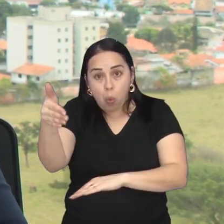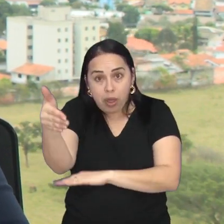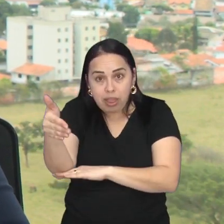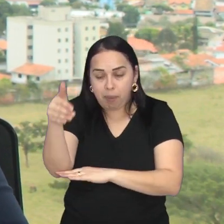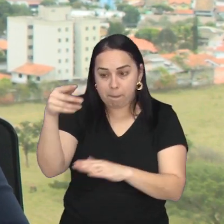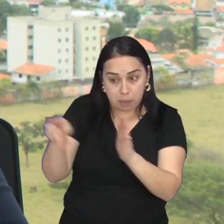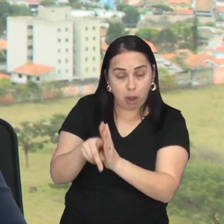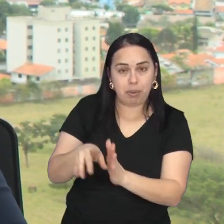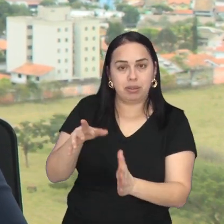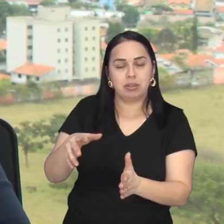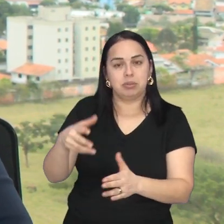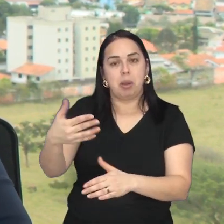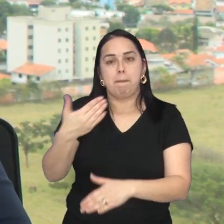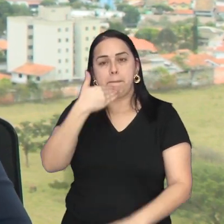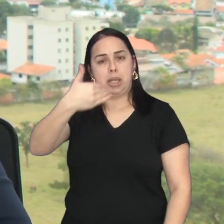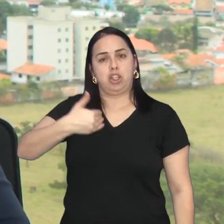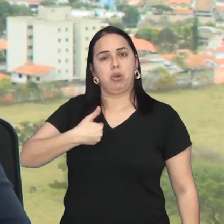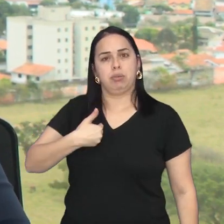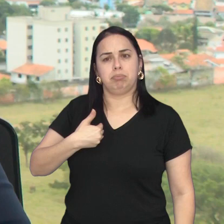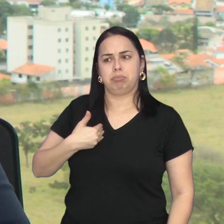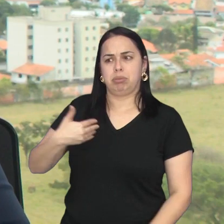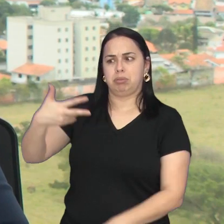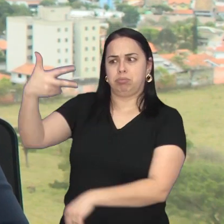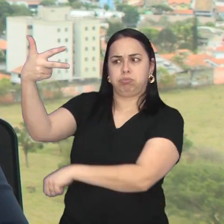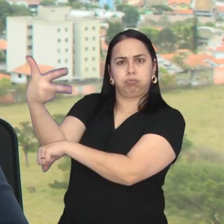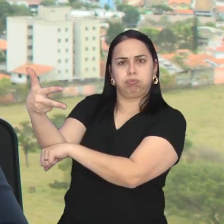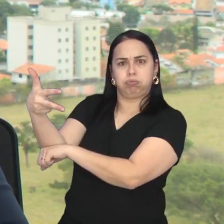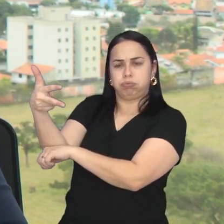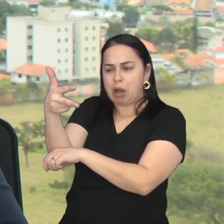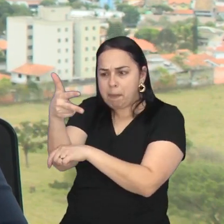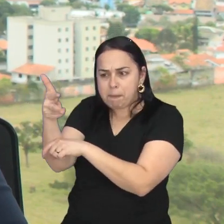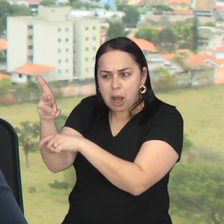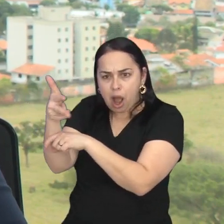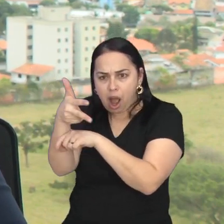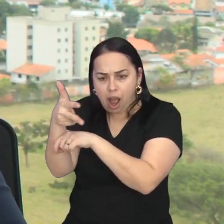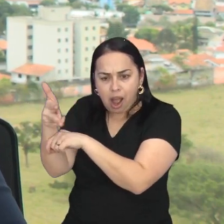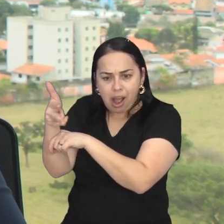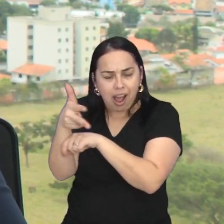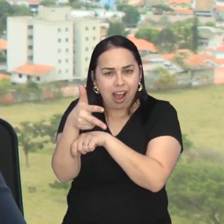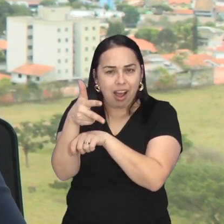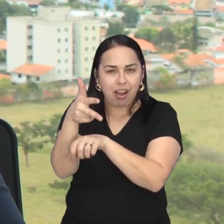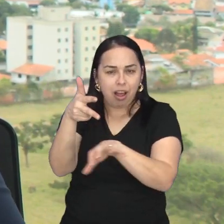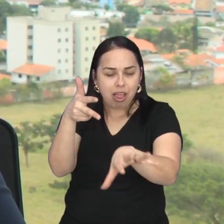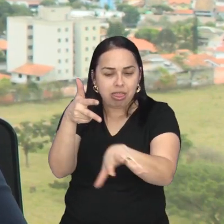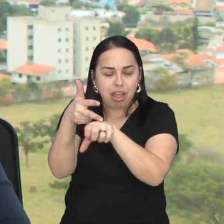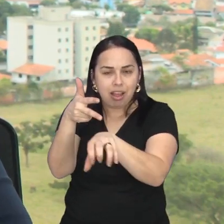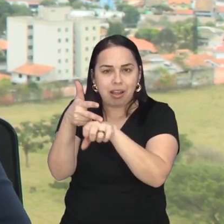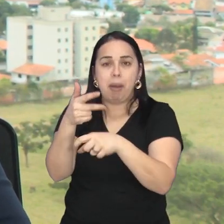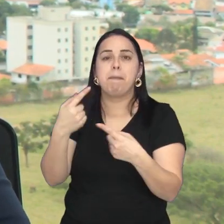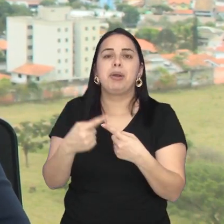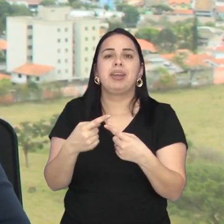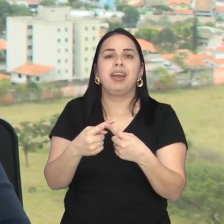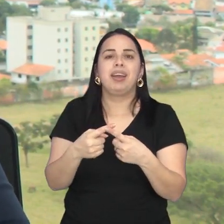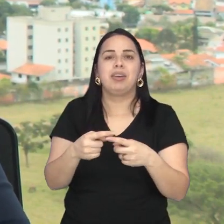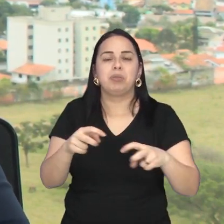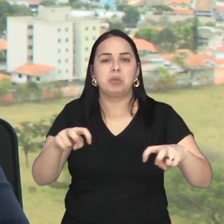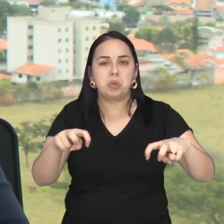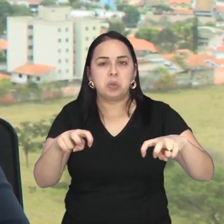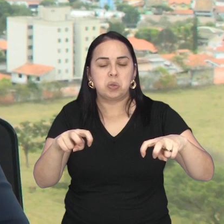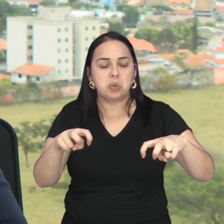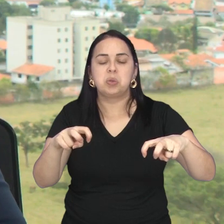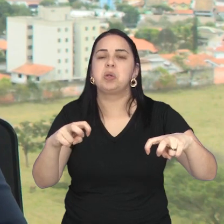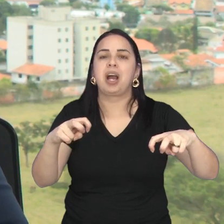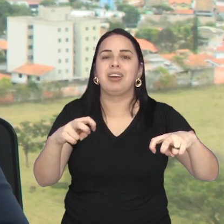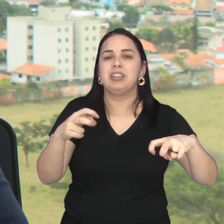determinado hotelzinho desse ou o nosso cliente nos chamou para colocar imagens para poder monitorar os cães porque houve uma briga